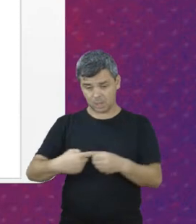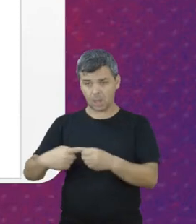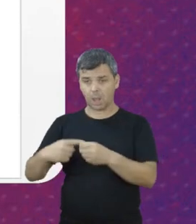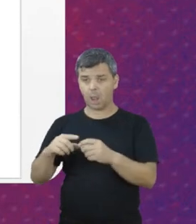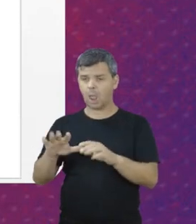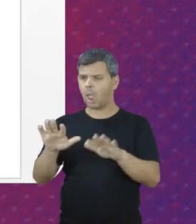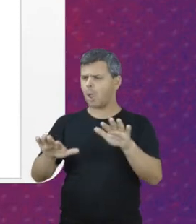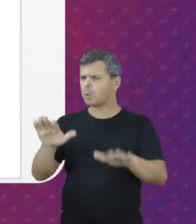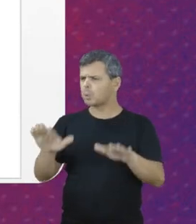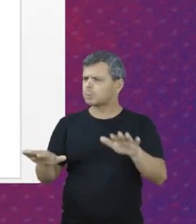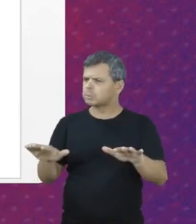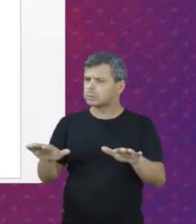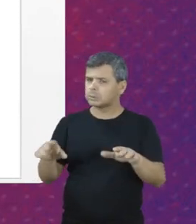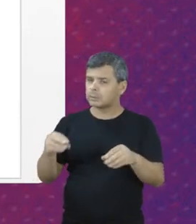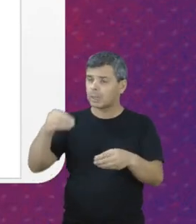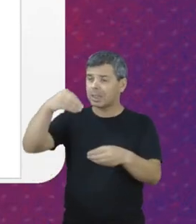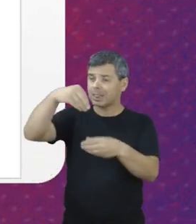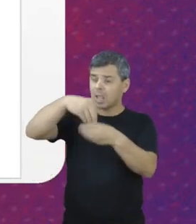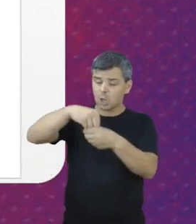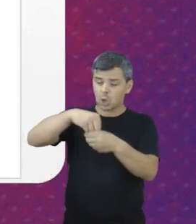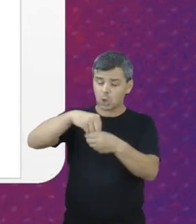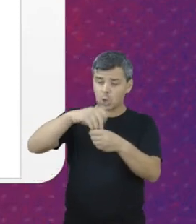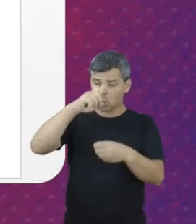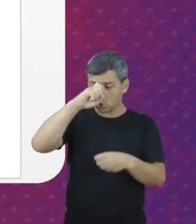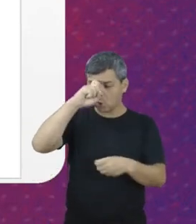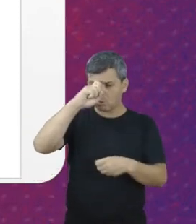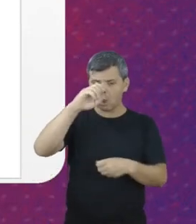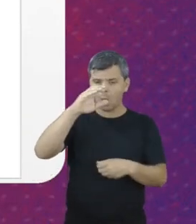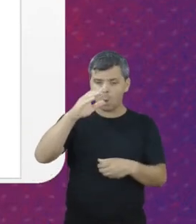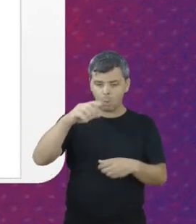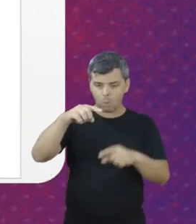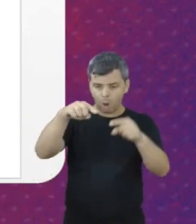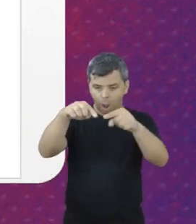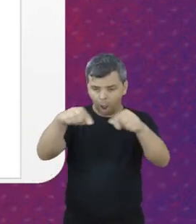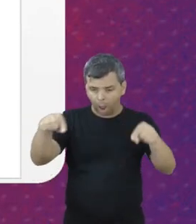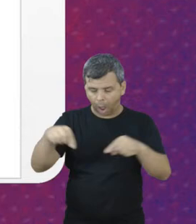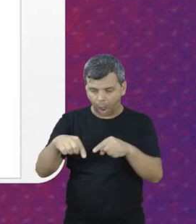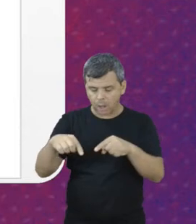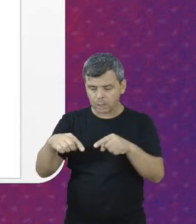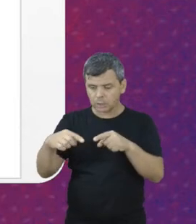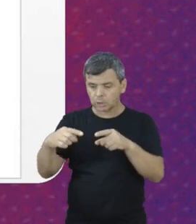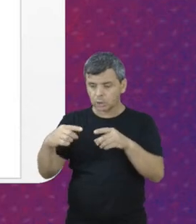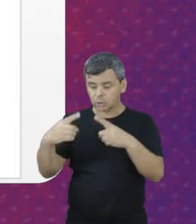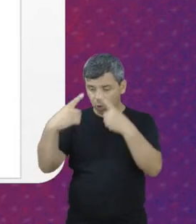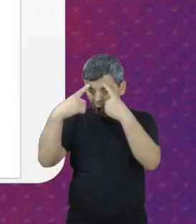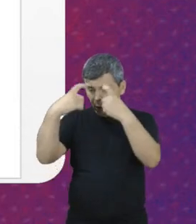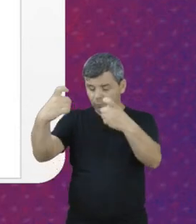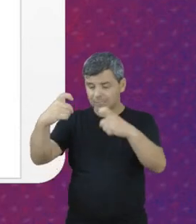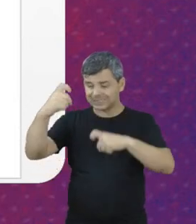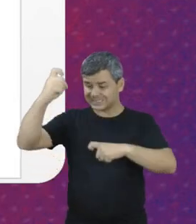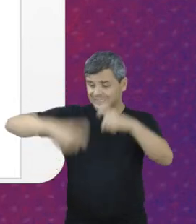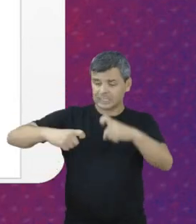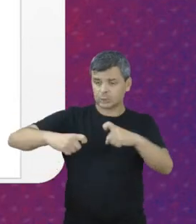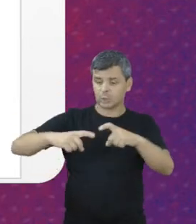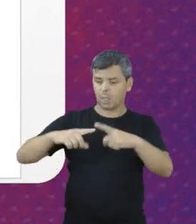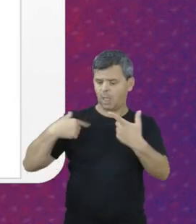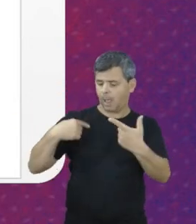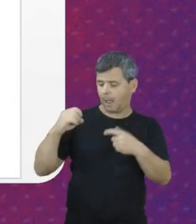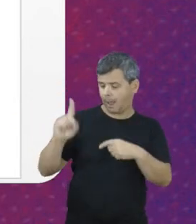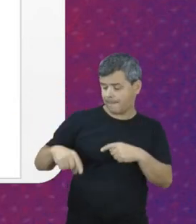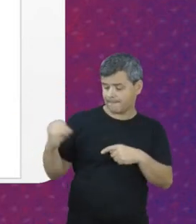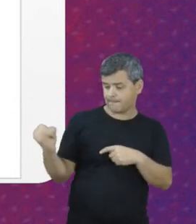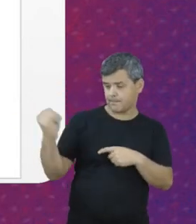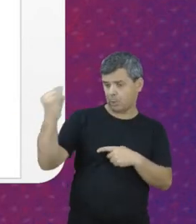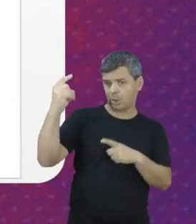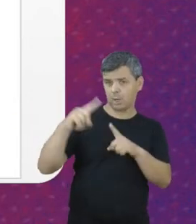ou tem dentro do Hospital Geral uma sala de atendimento às vítimas de violência sexual. É muito importante esse espaço,